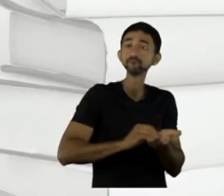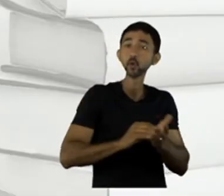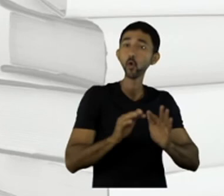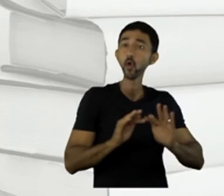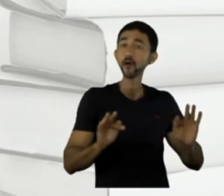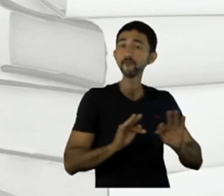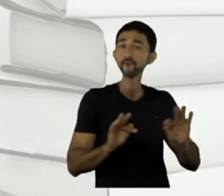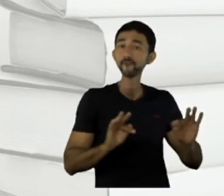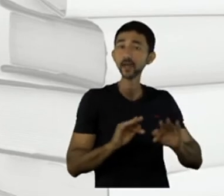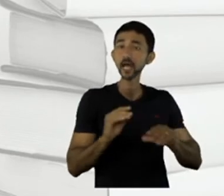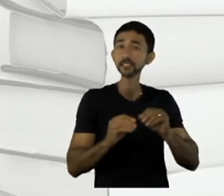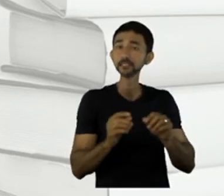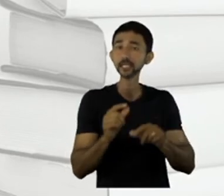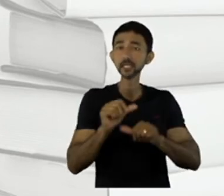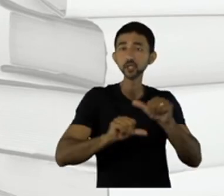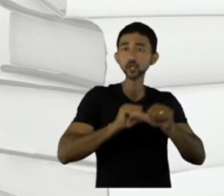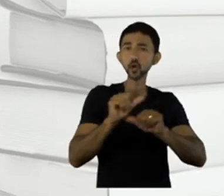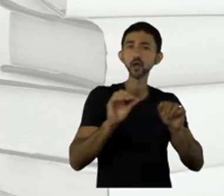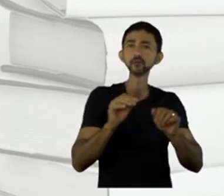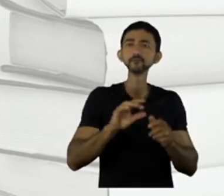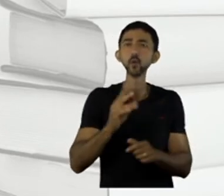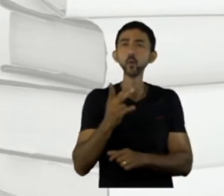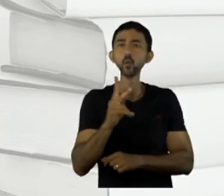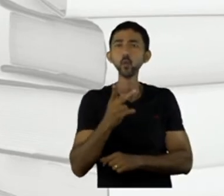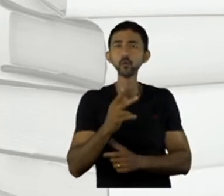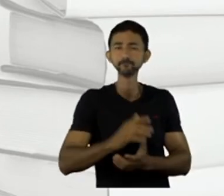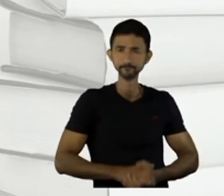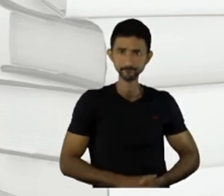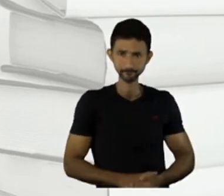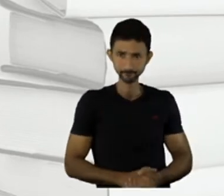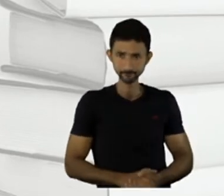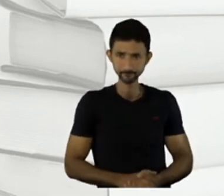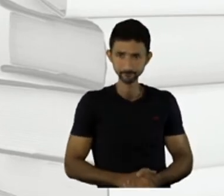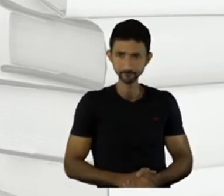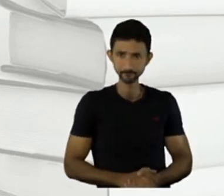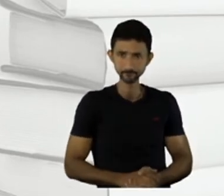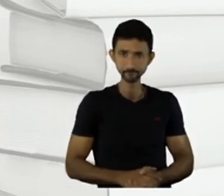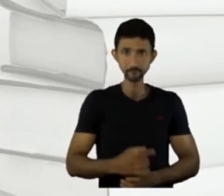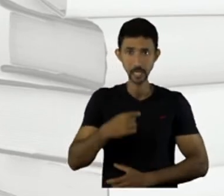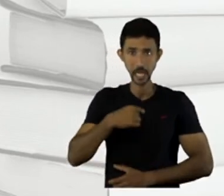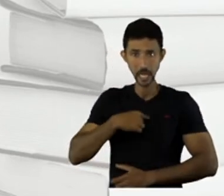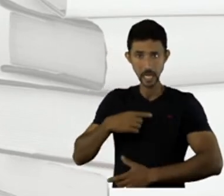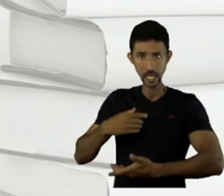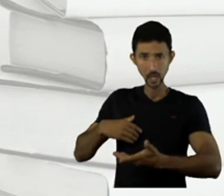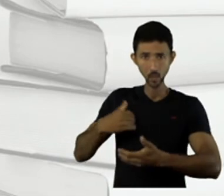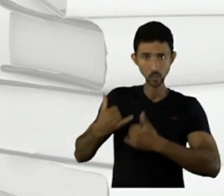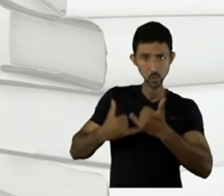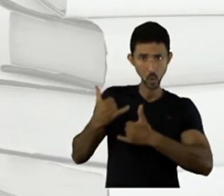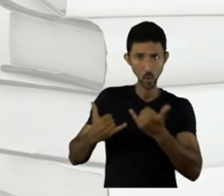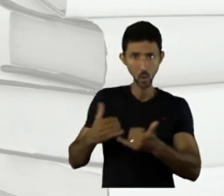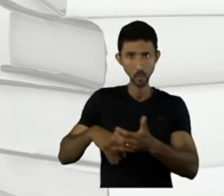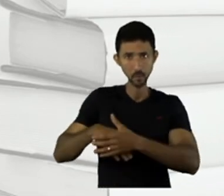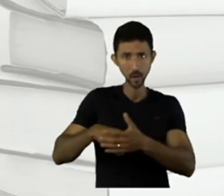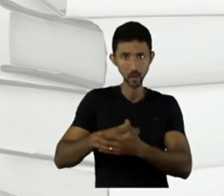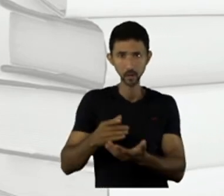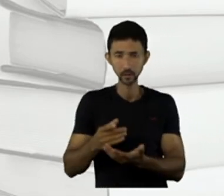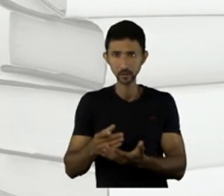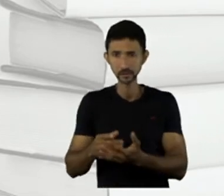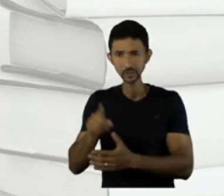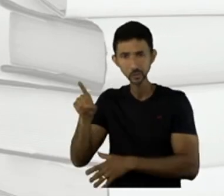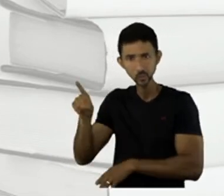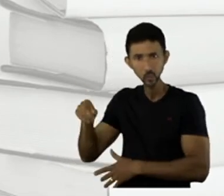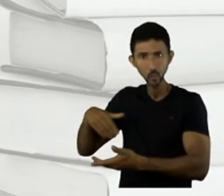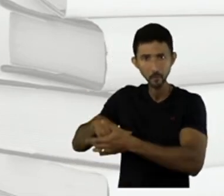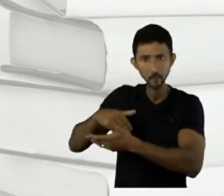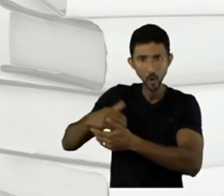aí os nomes João e Beto? Nós podemos colocar: eu jogam bola na rua? Tu jogam bola